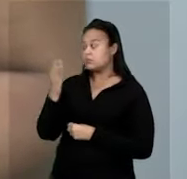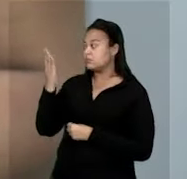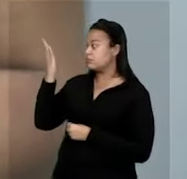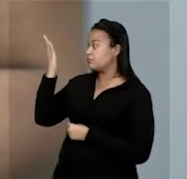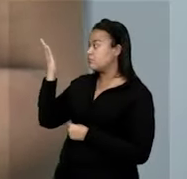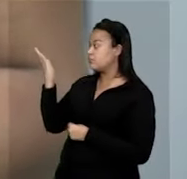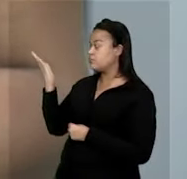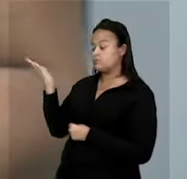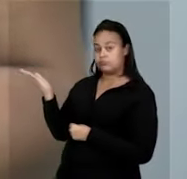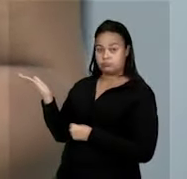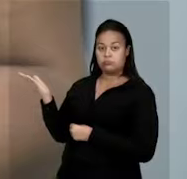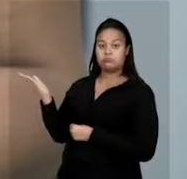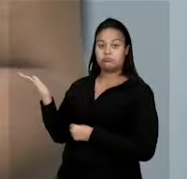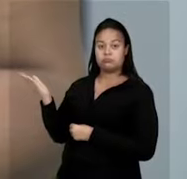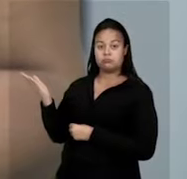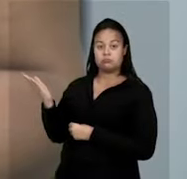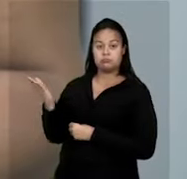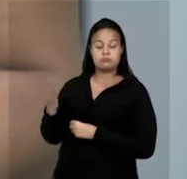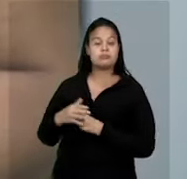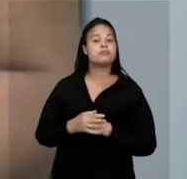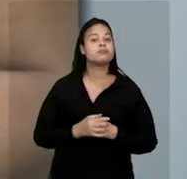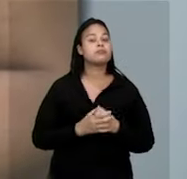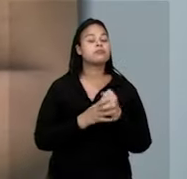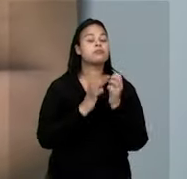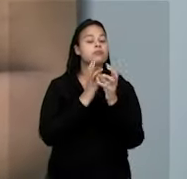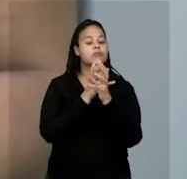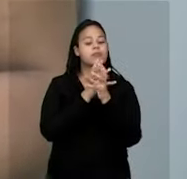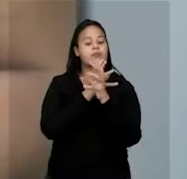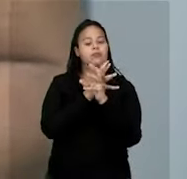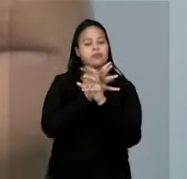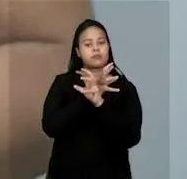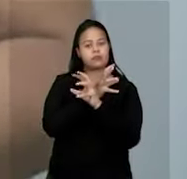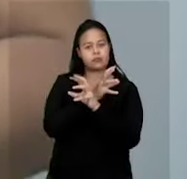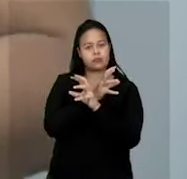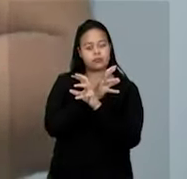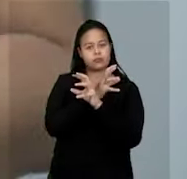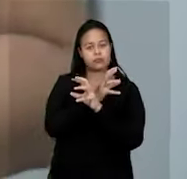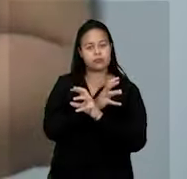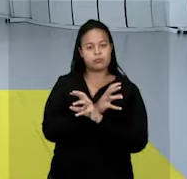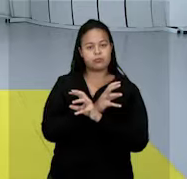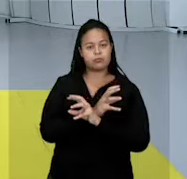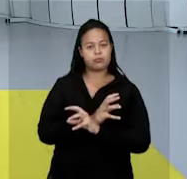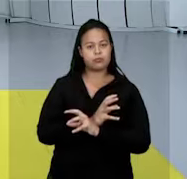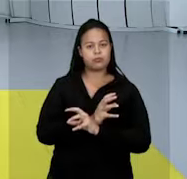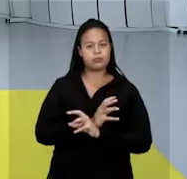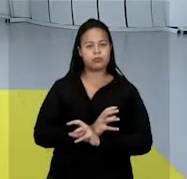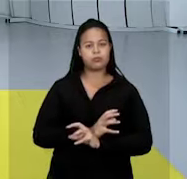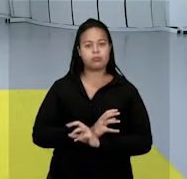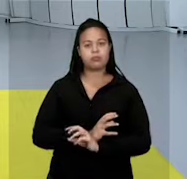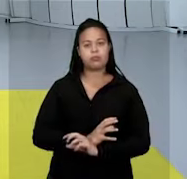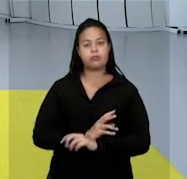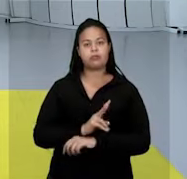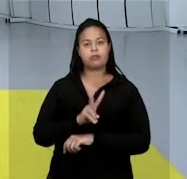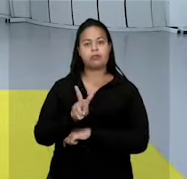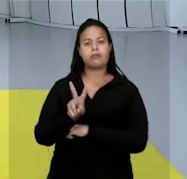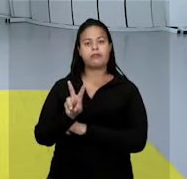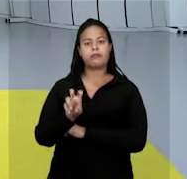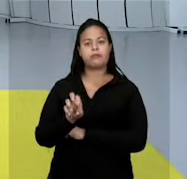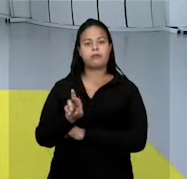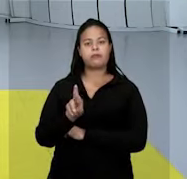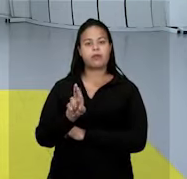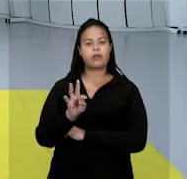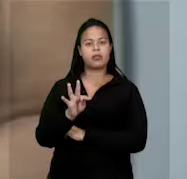vertebral, ela é formada de ossos que nós chamamos de vértebras. Olha como que são as vértebras